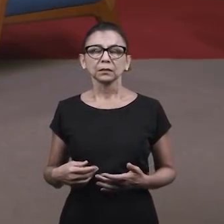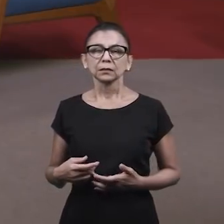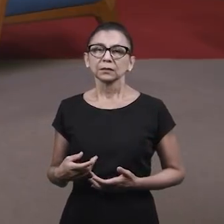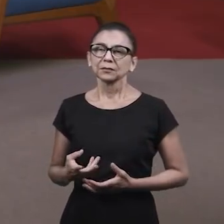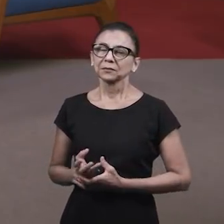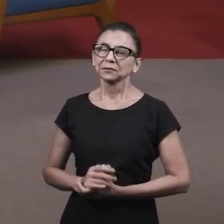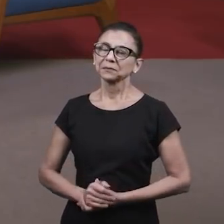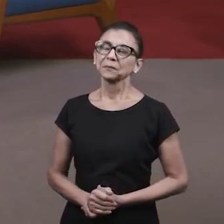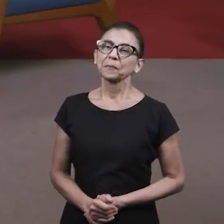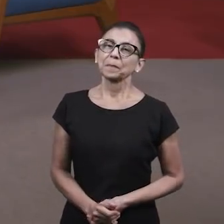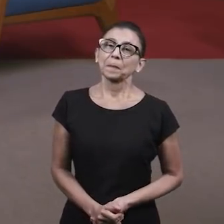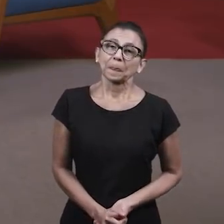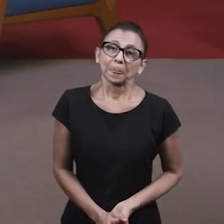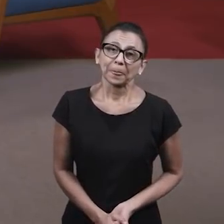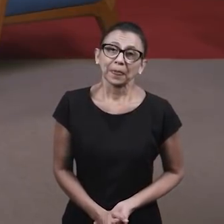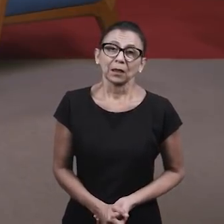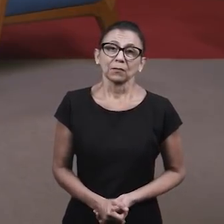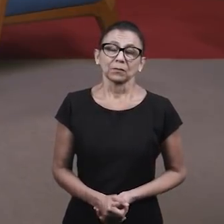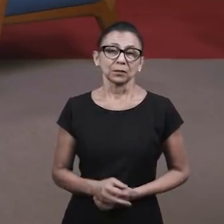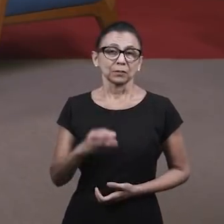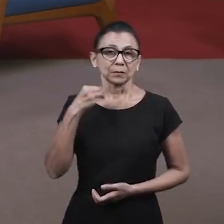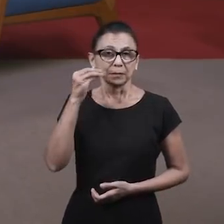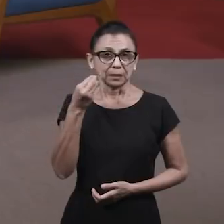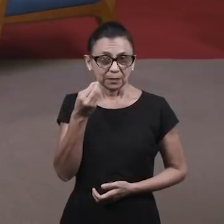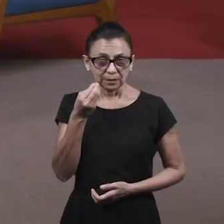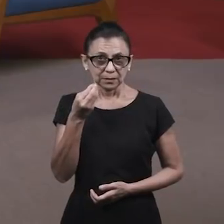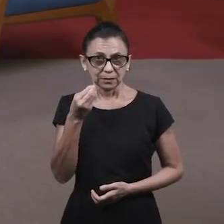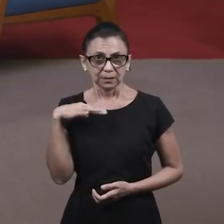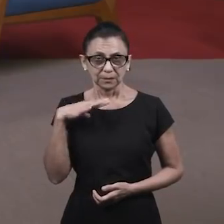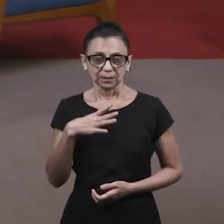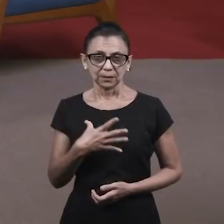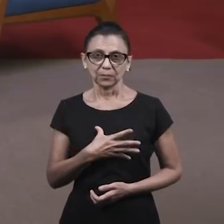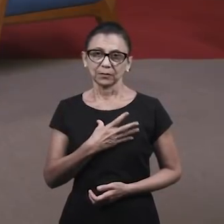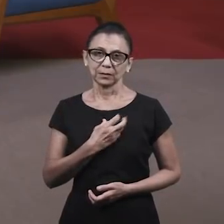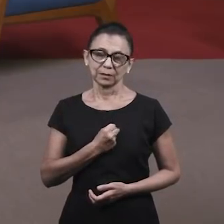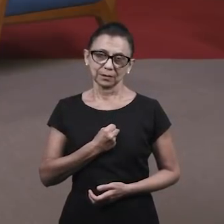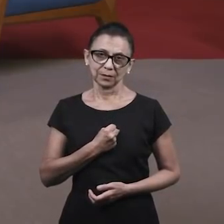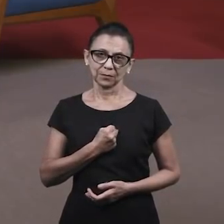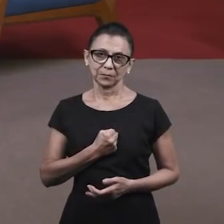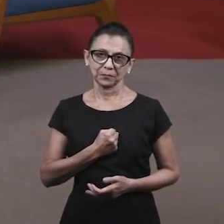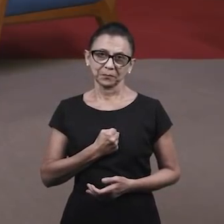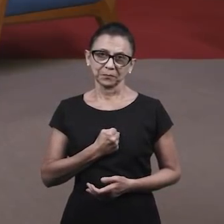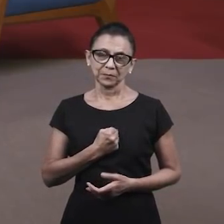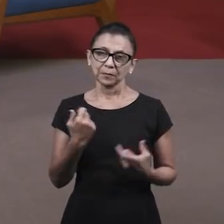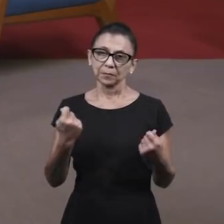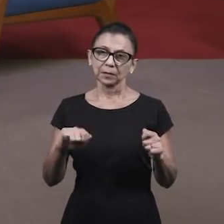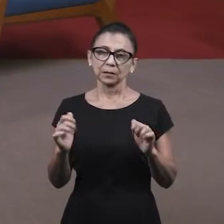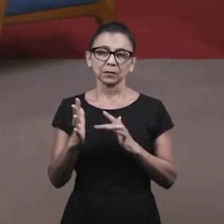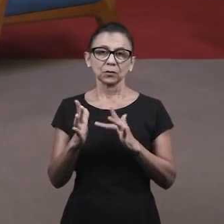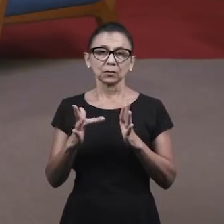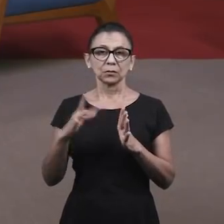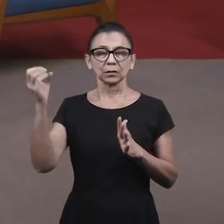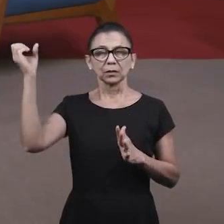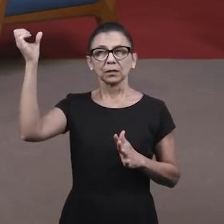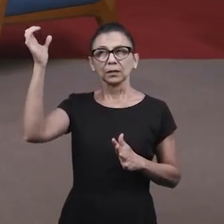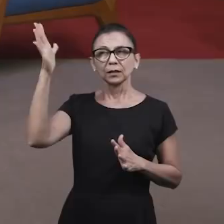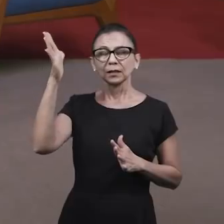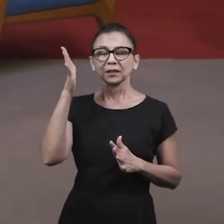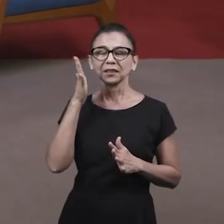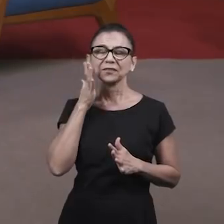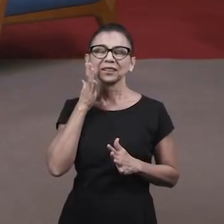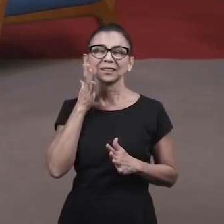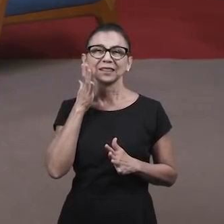né? Ali o Senhor se revelou. Quando ele falou Maria, ali ele estava através da citação